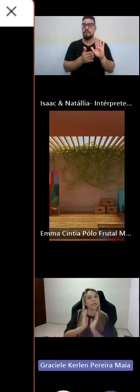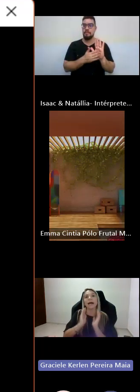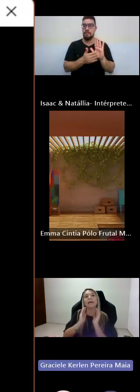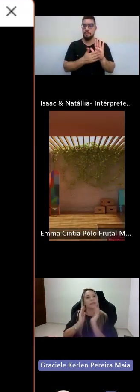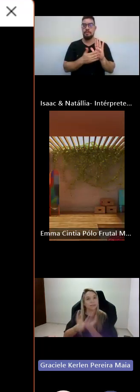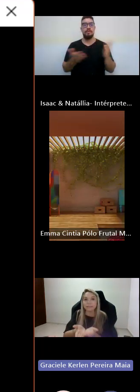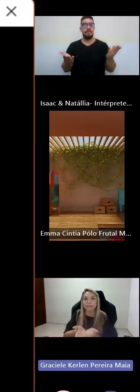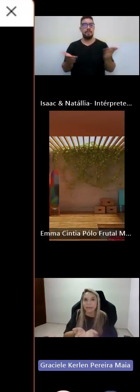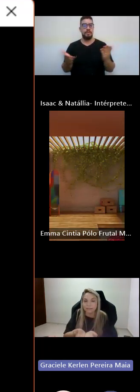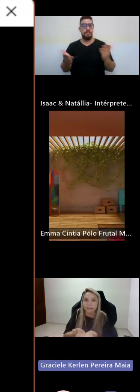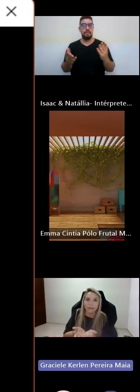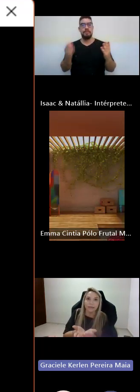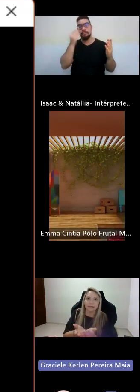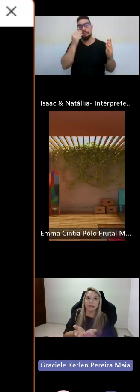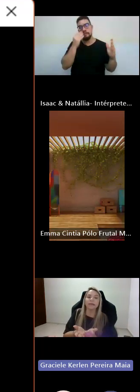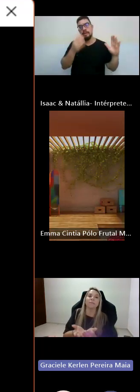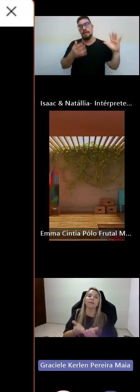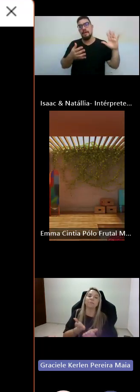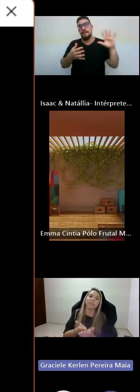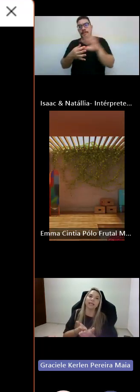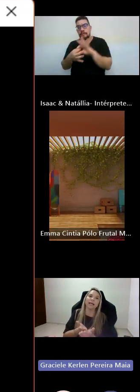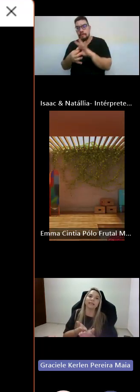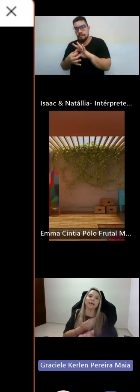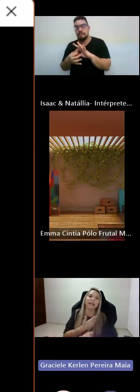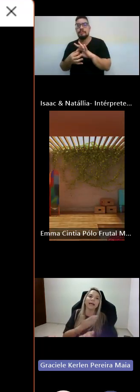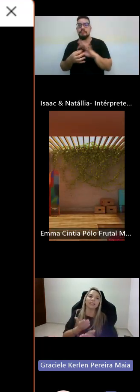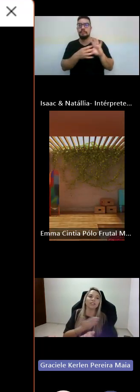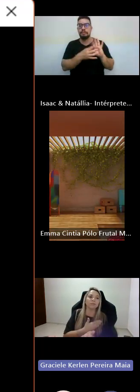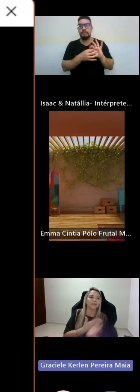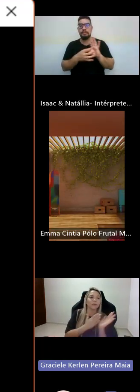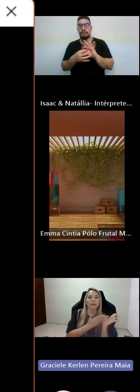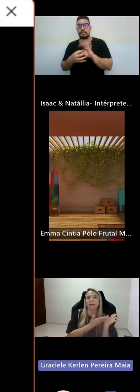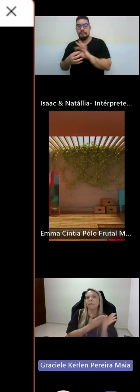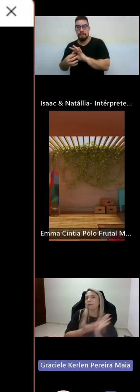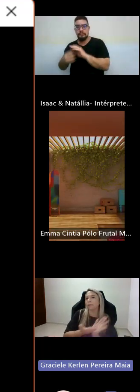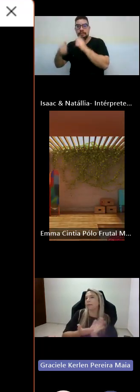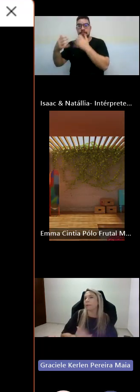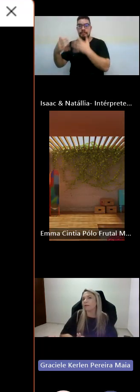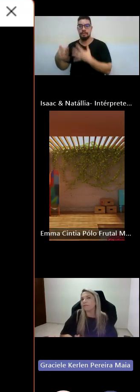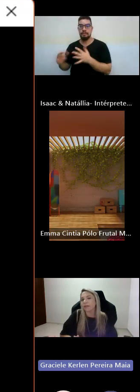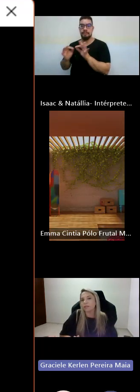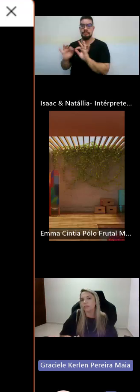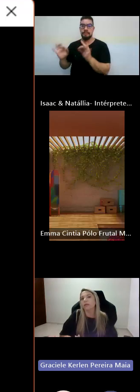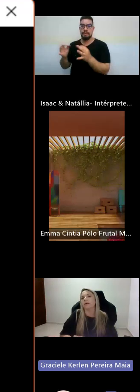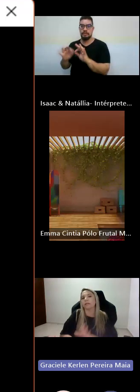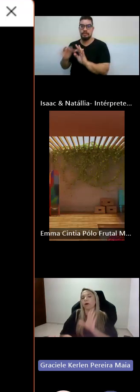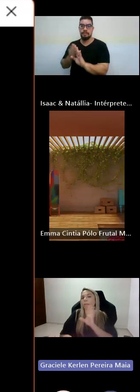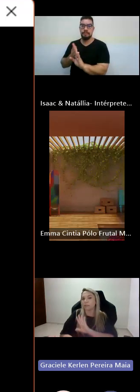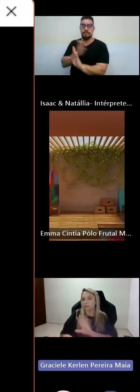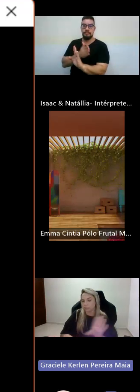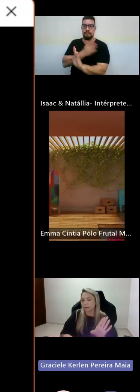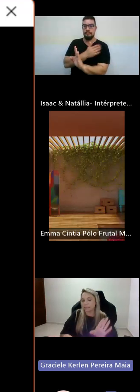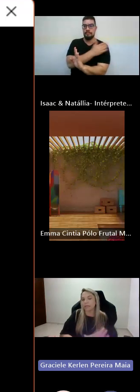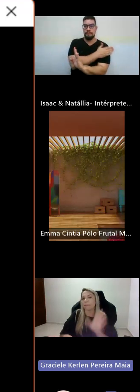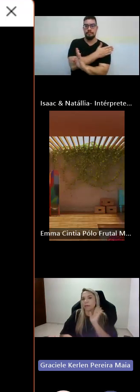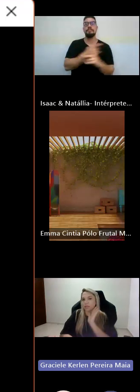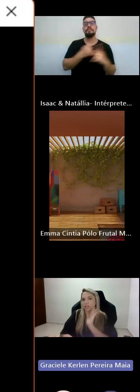é chegar até sintase, né? Mas para chegar até lá, a gente tem um caminho aí pela frente. Então,